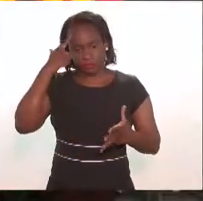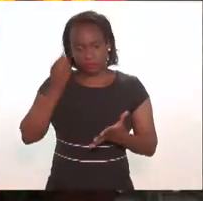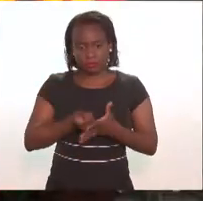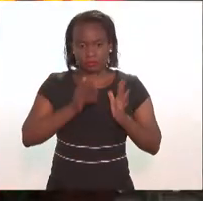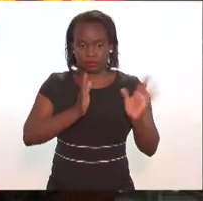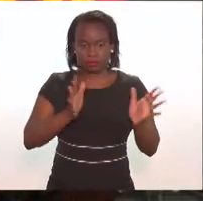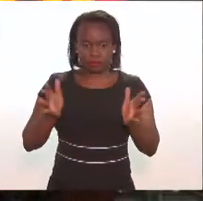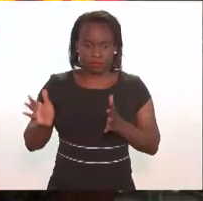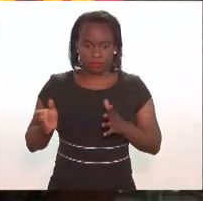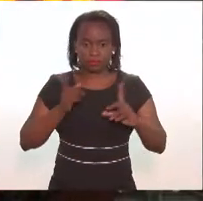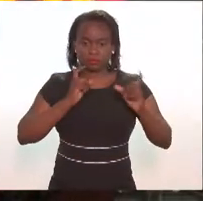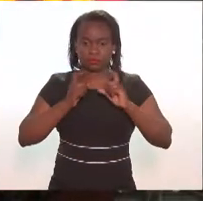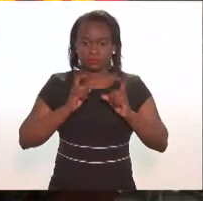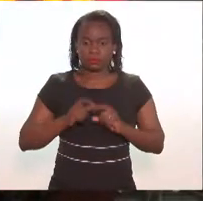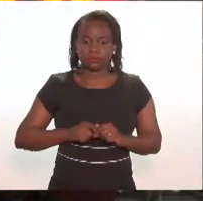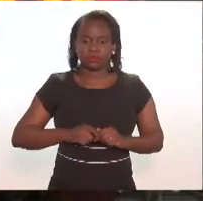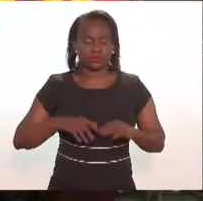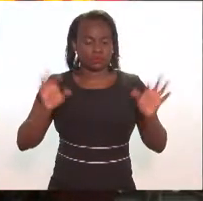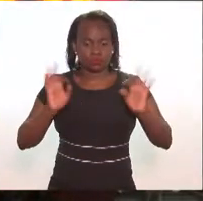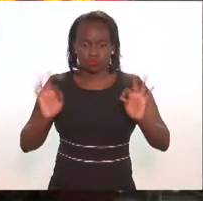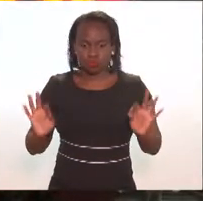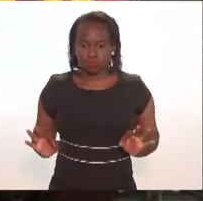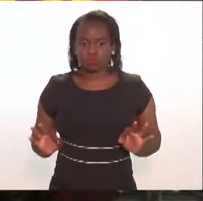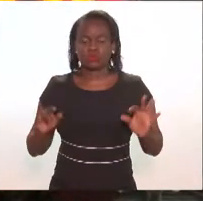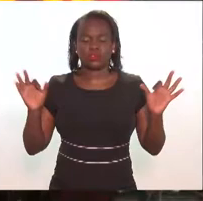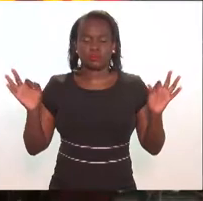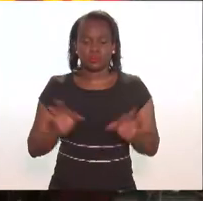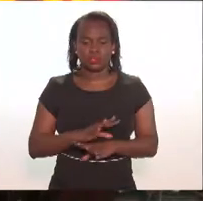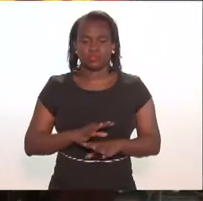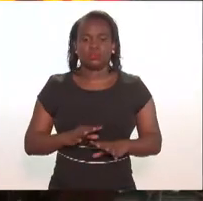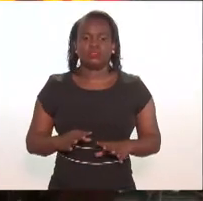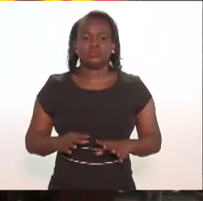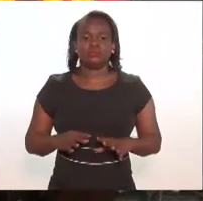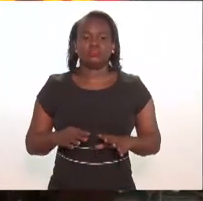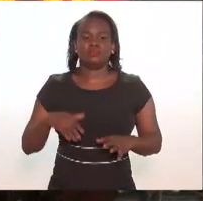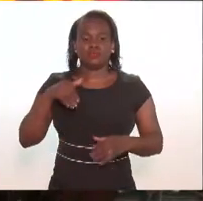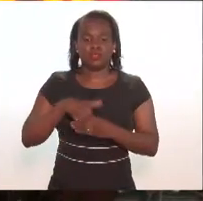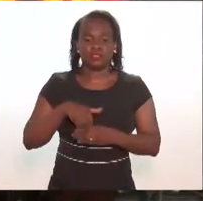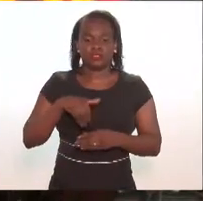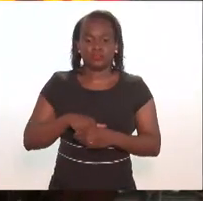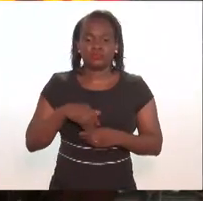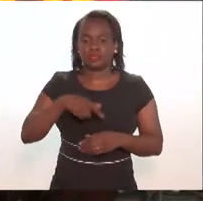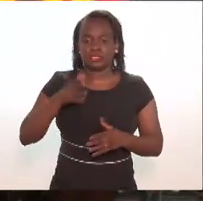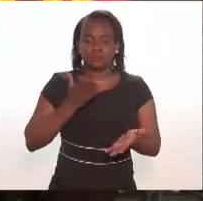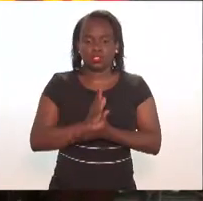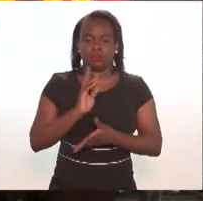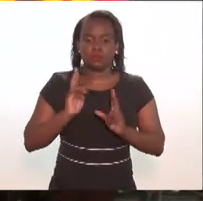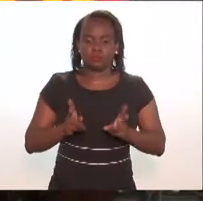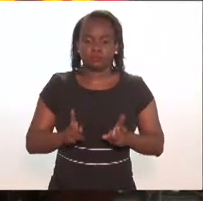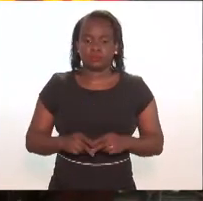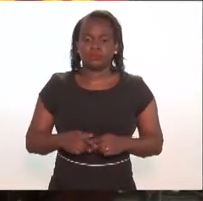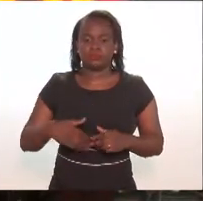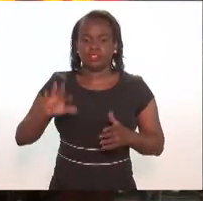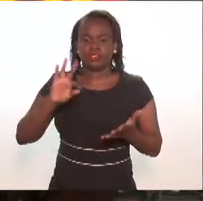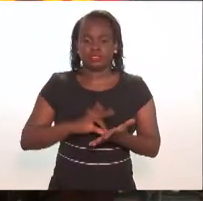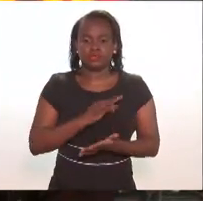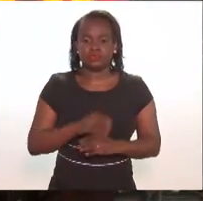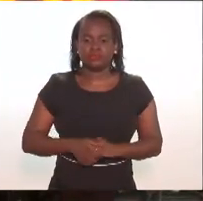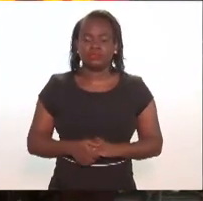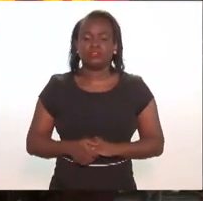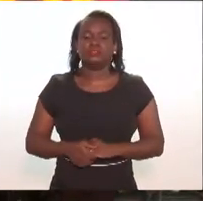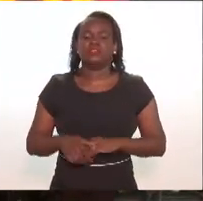Pareceres emitidos em discussão. Não havendo ninguém queira discutir, encerrada a discussão, em votação. Os senhores que aprovam, permaneçam como estão, aprovado, vai